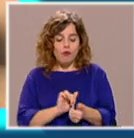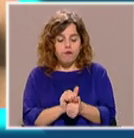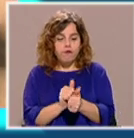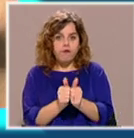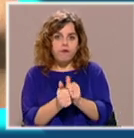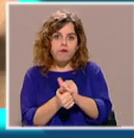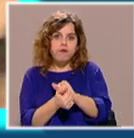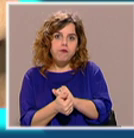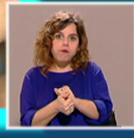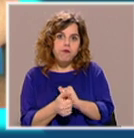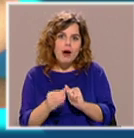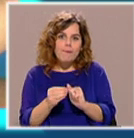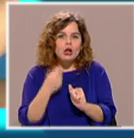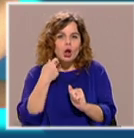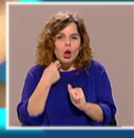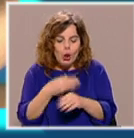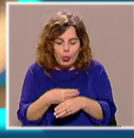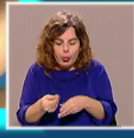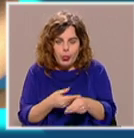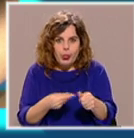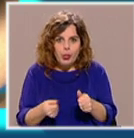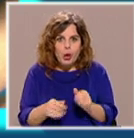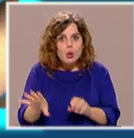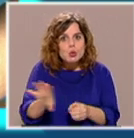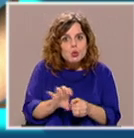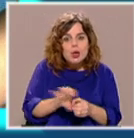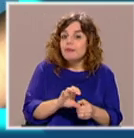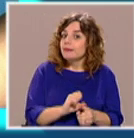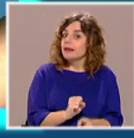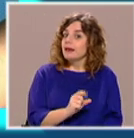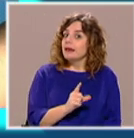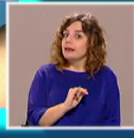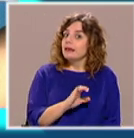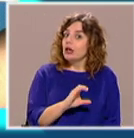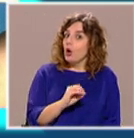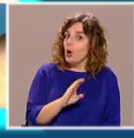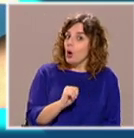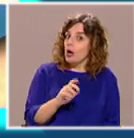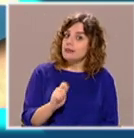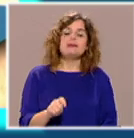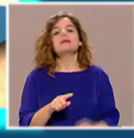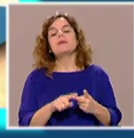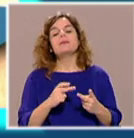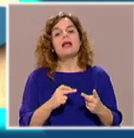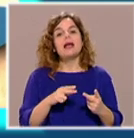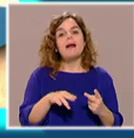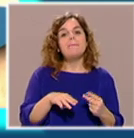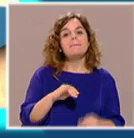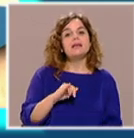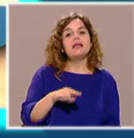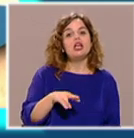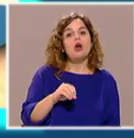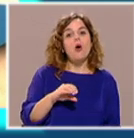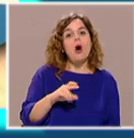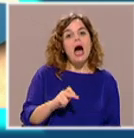simples, prontos a serem absorvidos, como a glicose, que resulta da digestão dos glícidos, os aminoácidos, que resultam